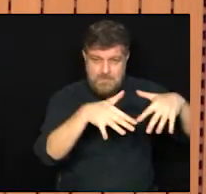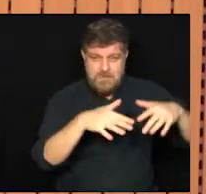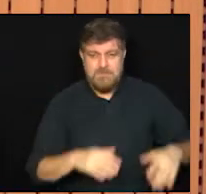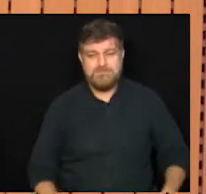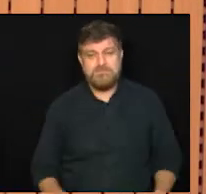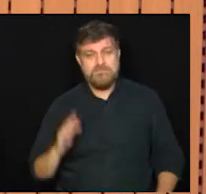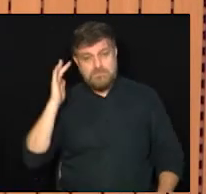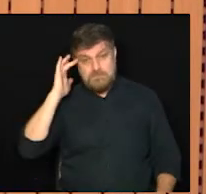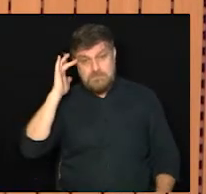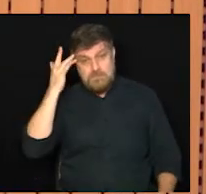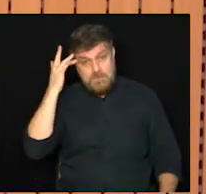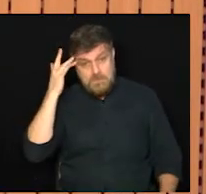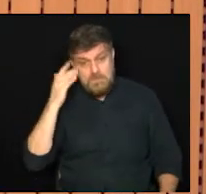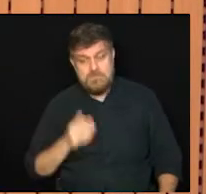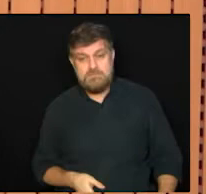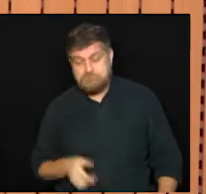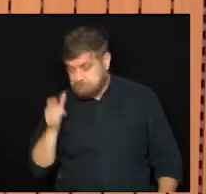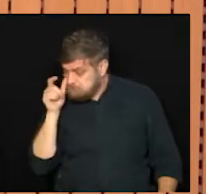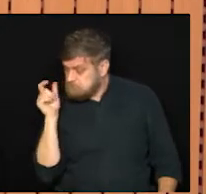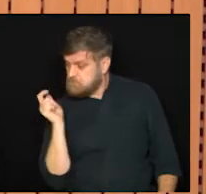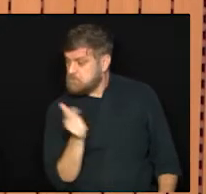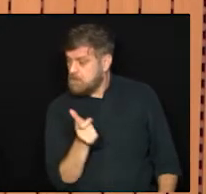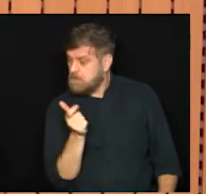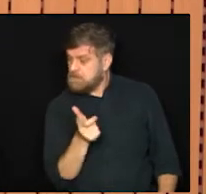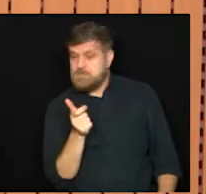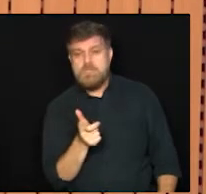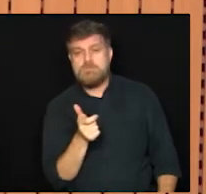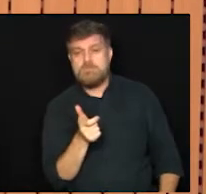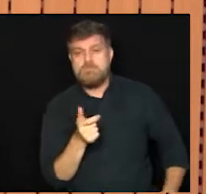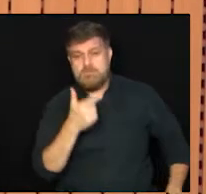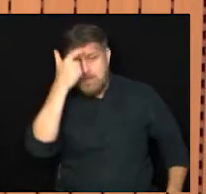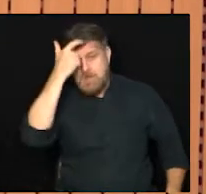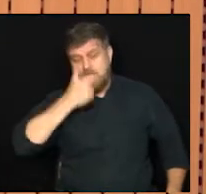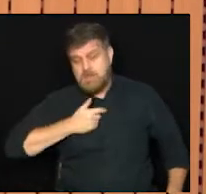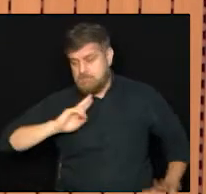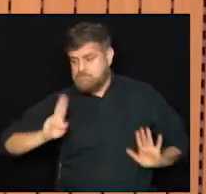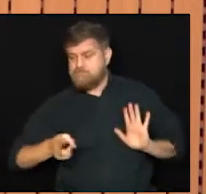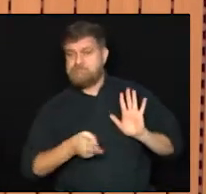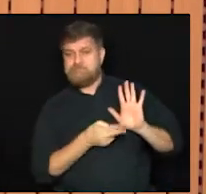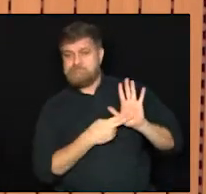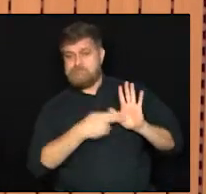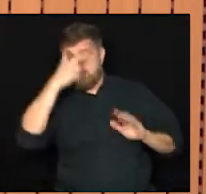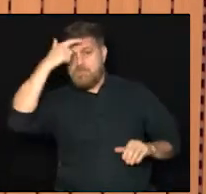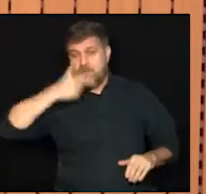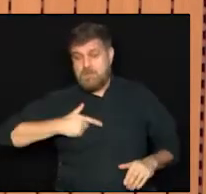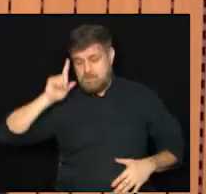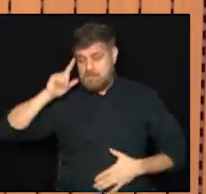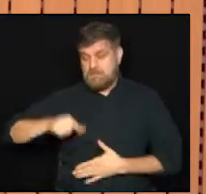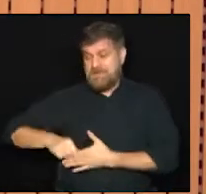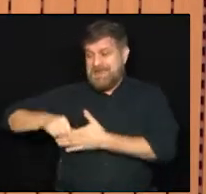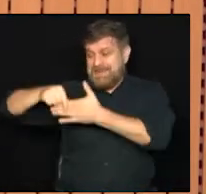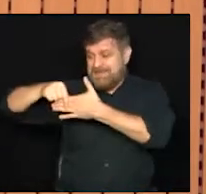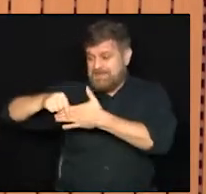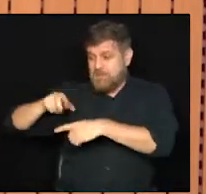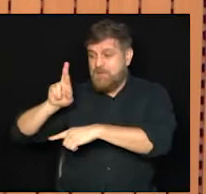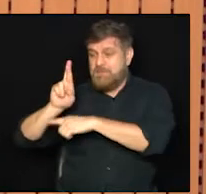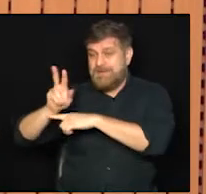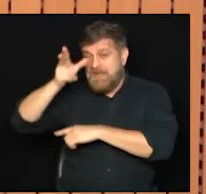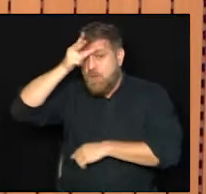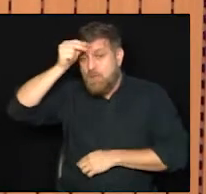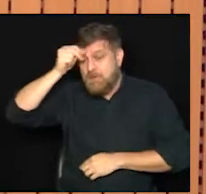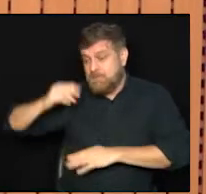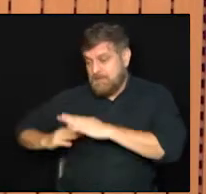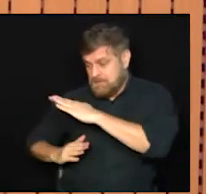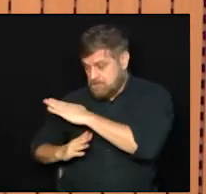muito interessante. Eu me comprometo, até por ser líder de governo, de procurar ver